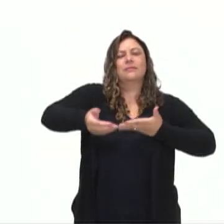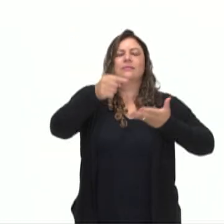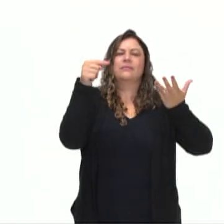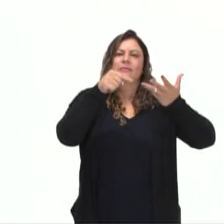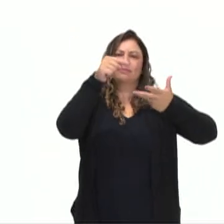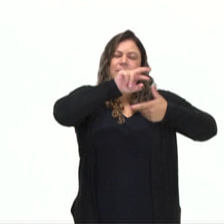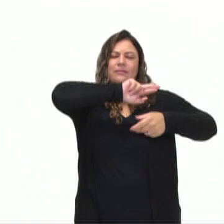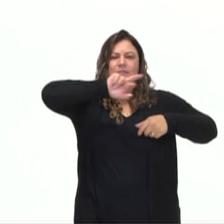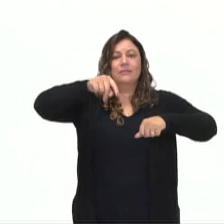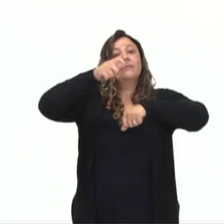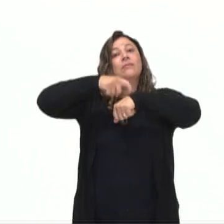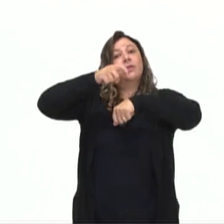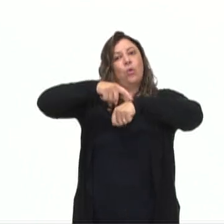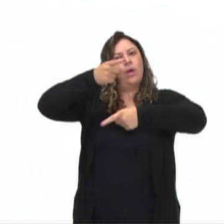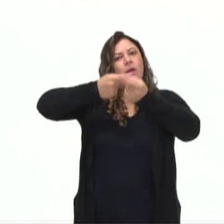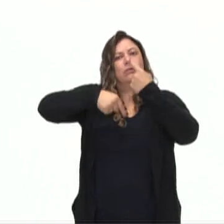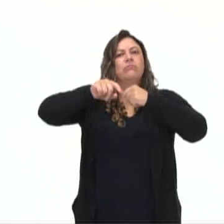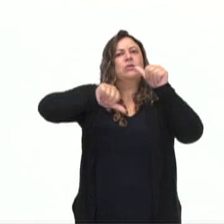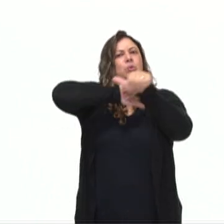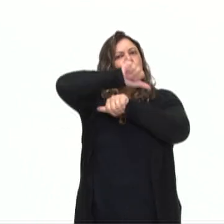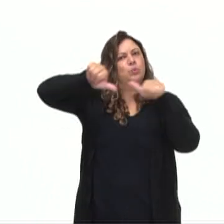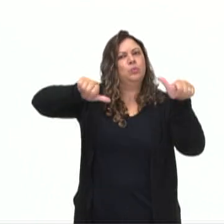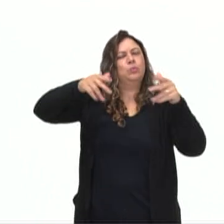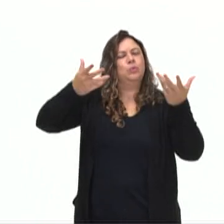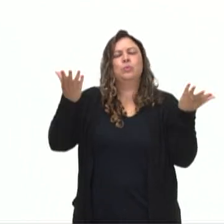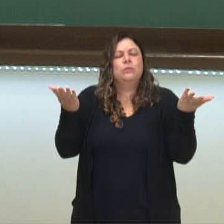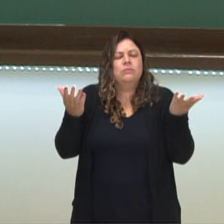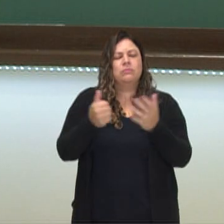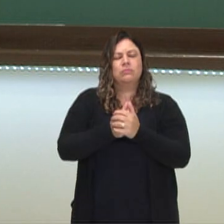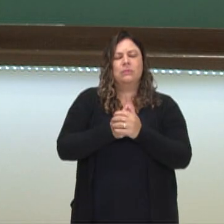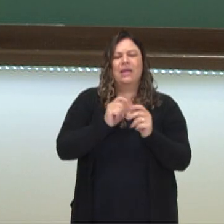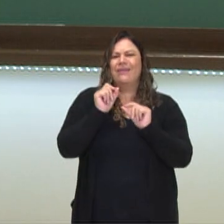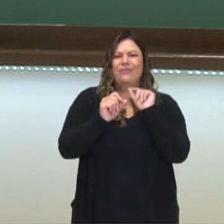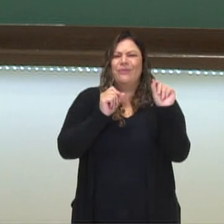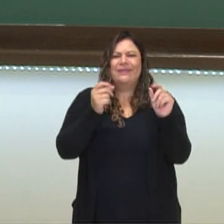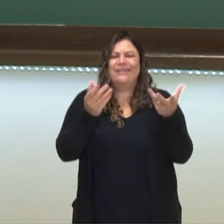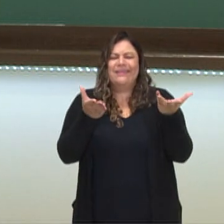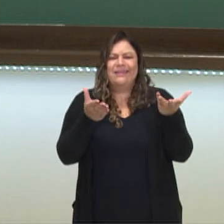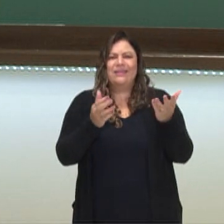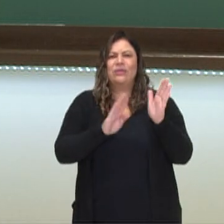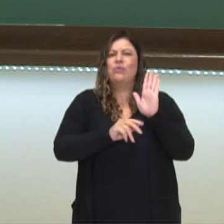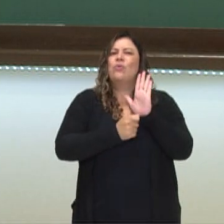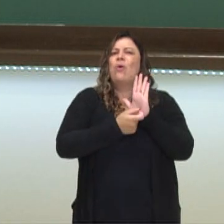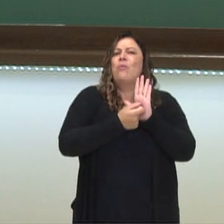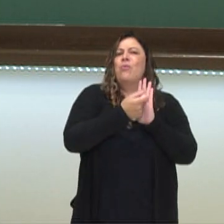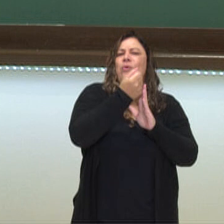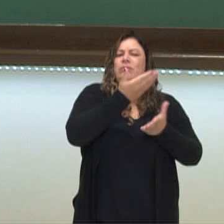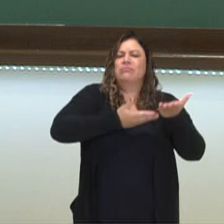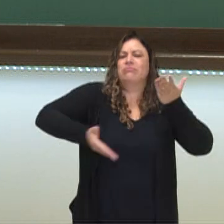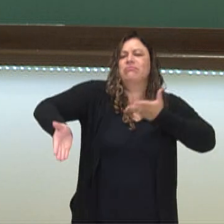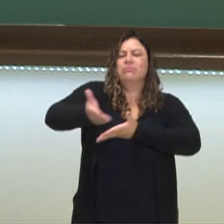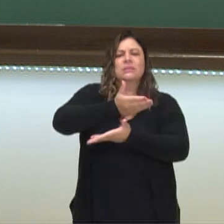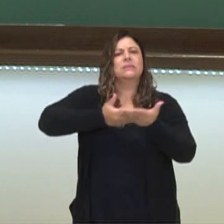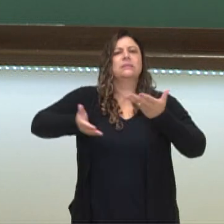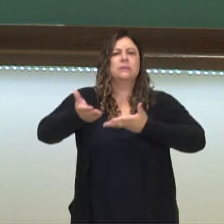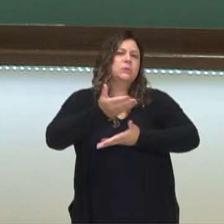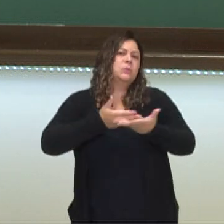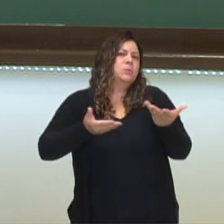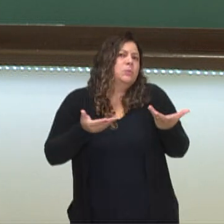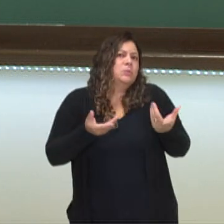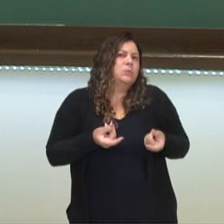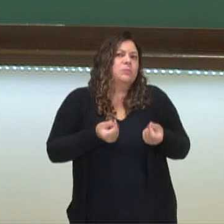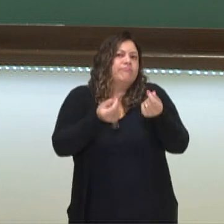fusos horários e os fluxos nas bolsas de valores? O que o fuso horário tem a ver com a circulação